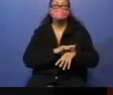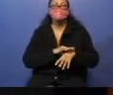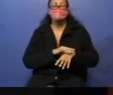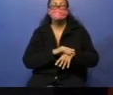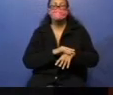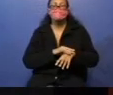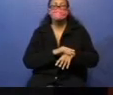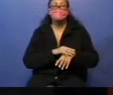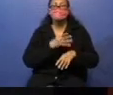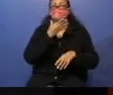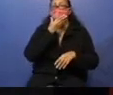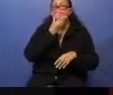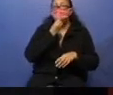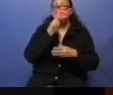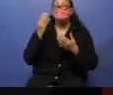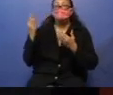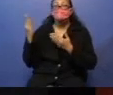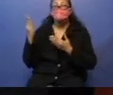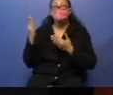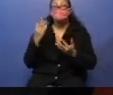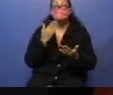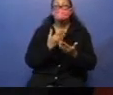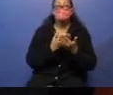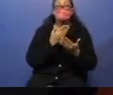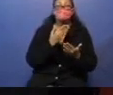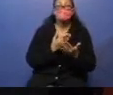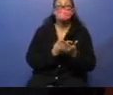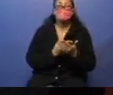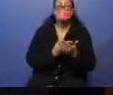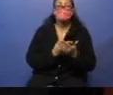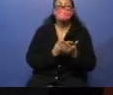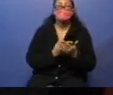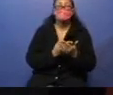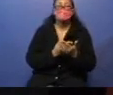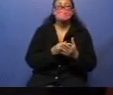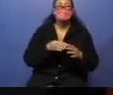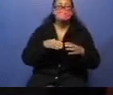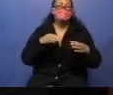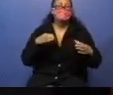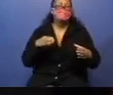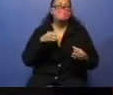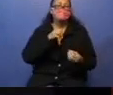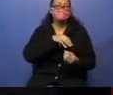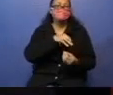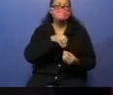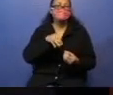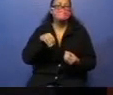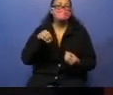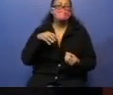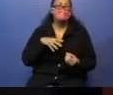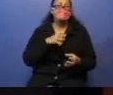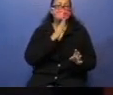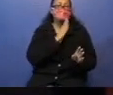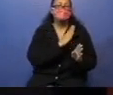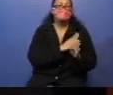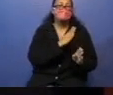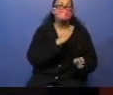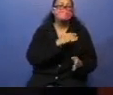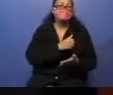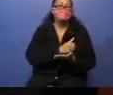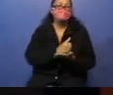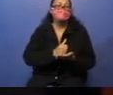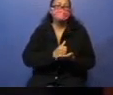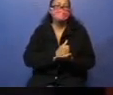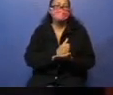Alexander Fleming, ele estudando a colônia, quando aumenta os fungos, ele descobriu um remédio